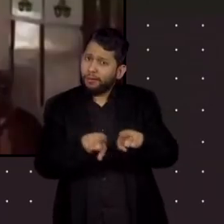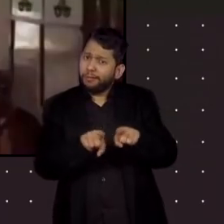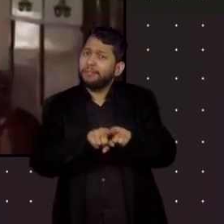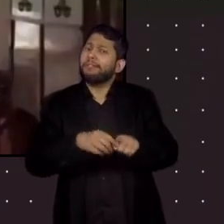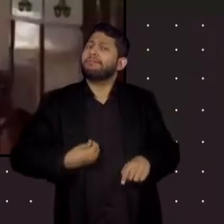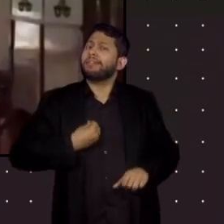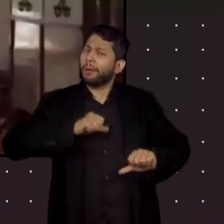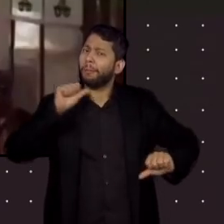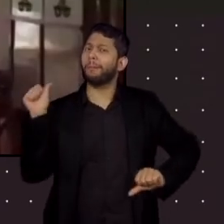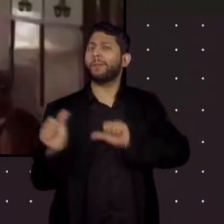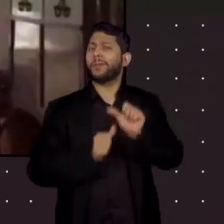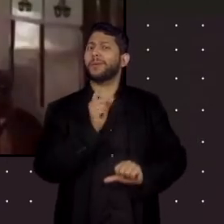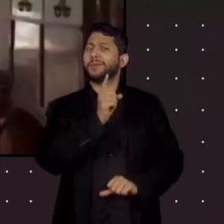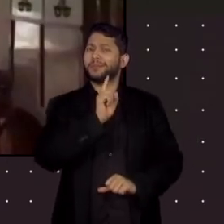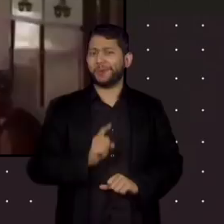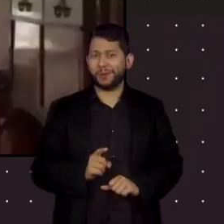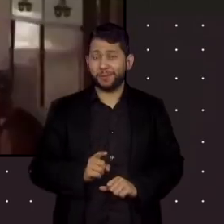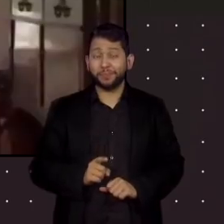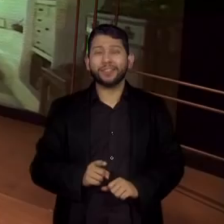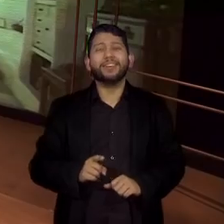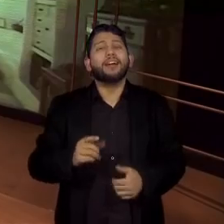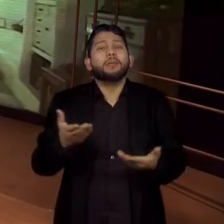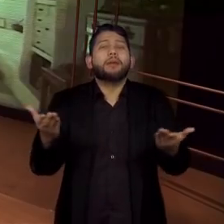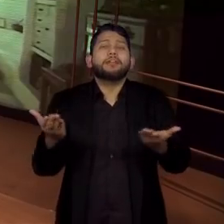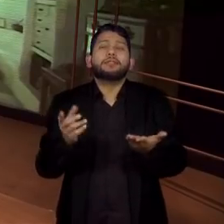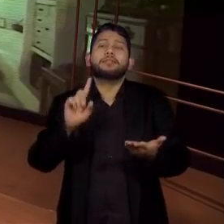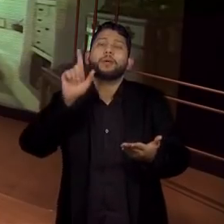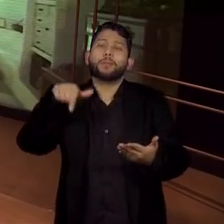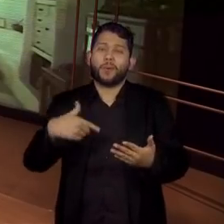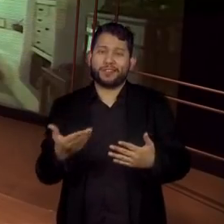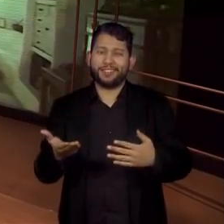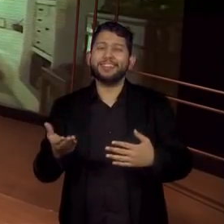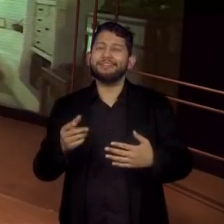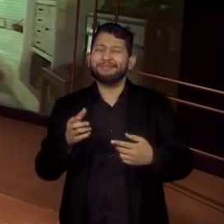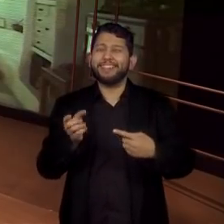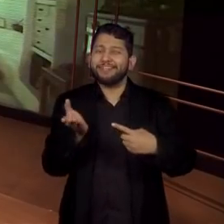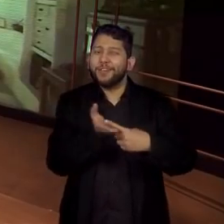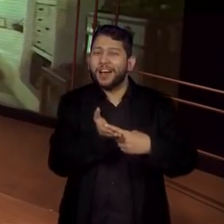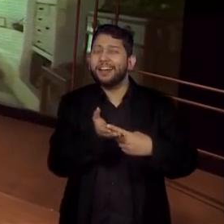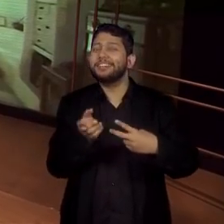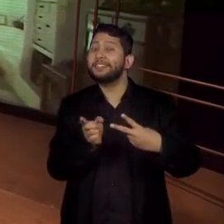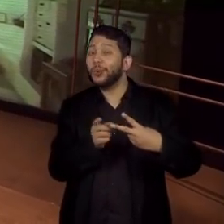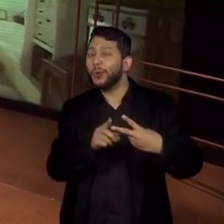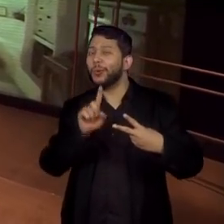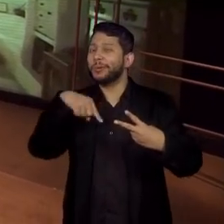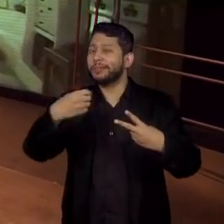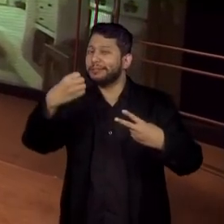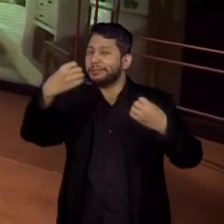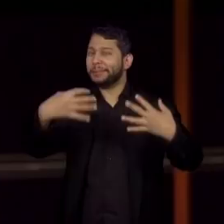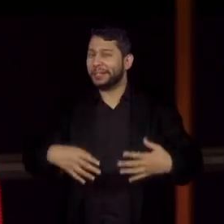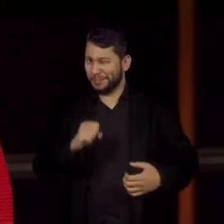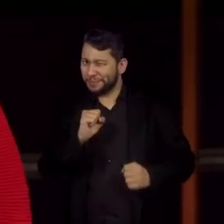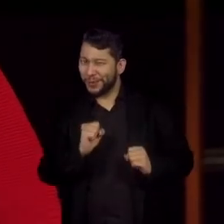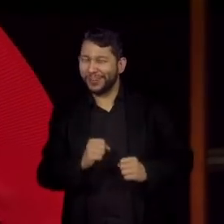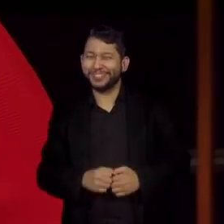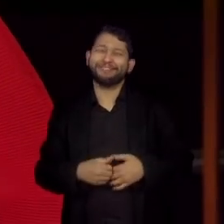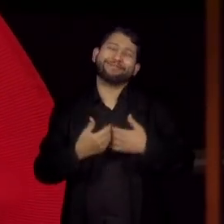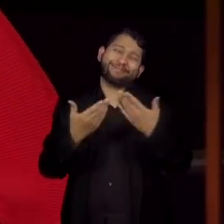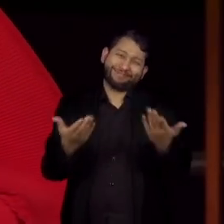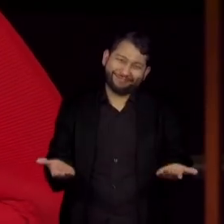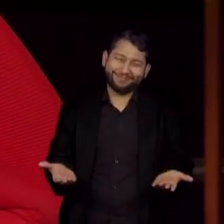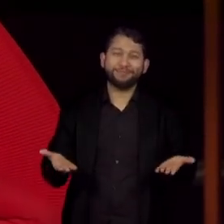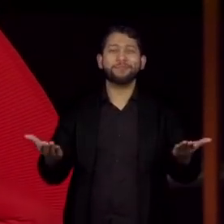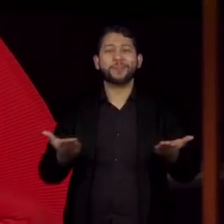né? Que nunca ia voltar a ser a mesma. Mas a gente fala sobre isso no próximo bloco, pode ser? Pois não, tá bom. A